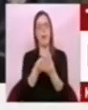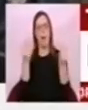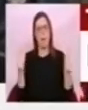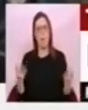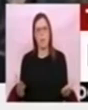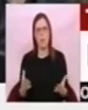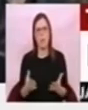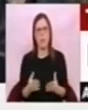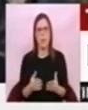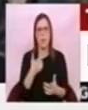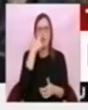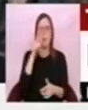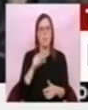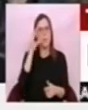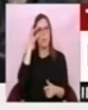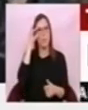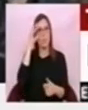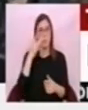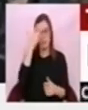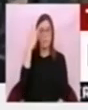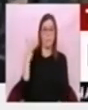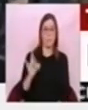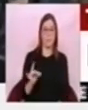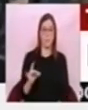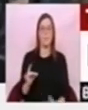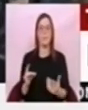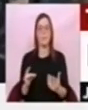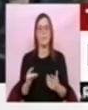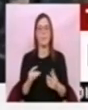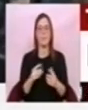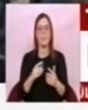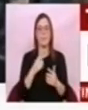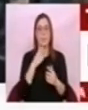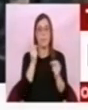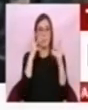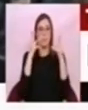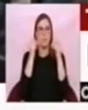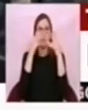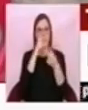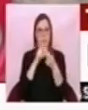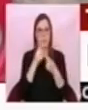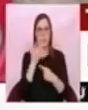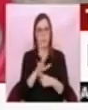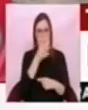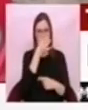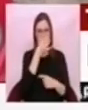muitas. As pessoas ficam muitas vezes marcadas por passarem a estar hiper-alertas. Por exemplo,